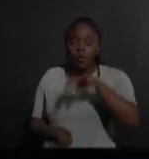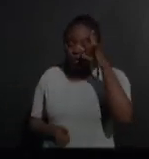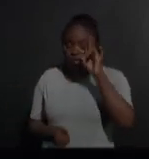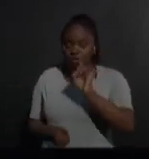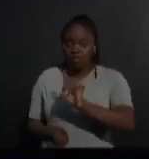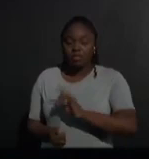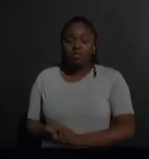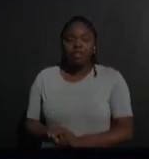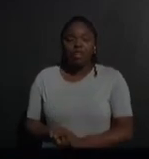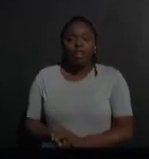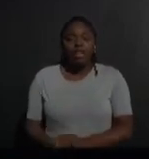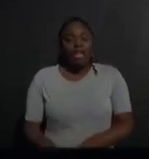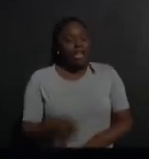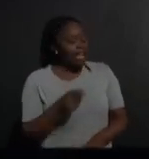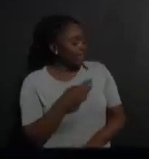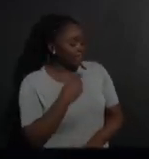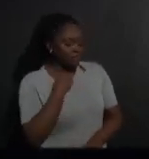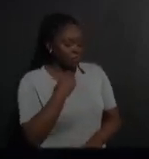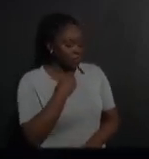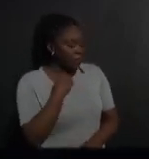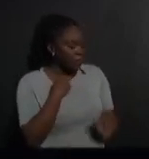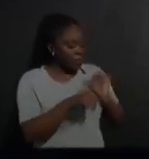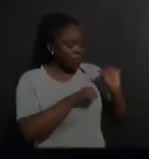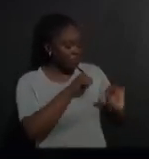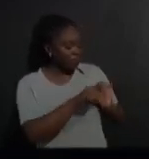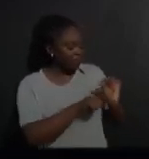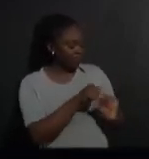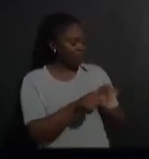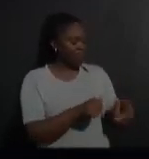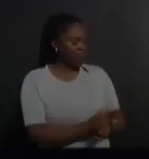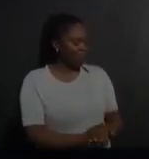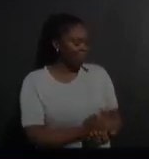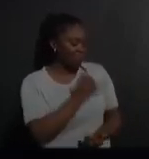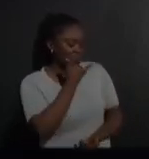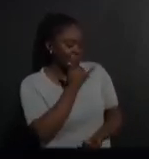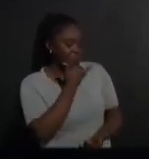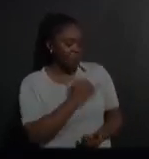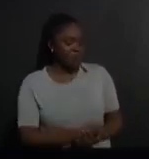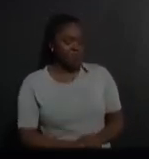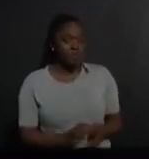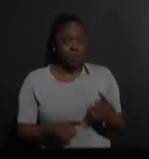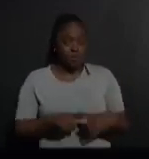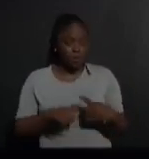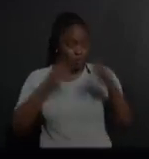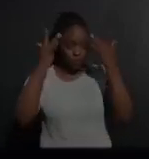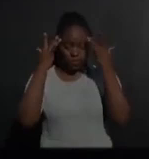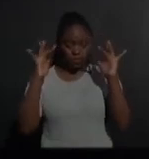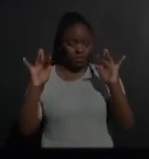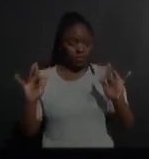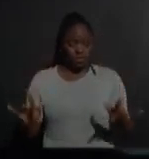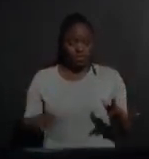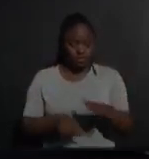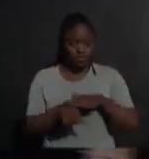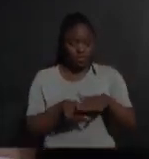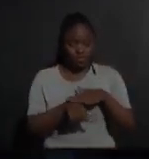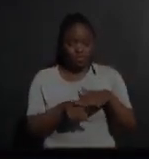não, Senhor, a gente não vamos estar podendo trocar, Senhor. Porque eu não sei por que diabo, porque é só conversa desse